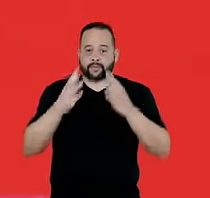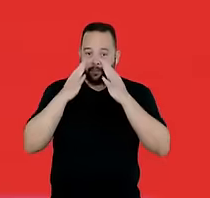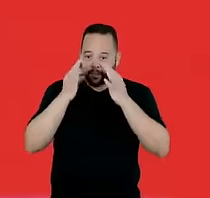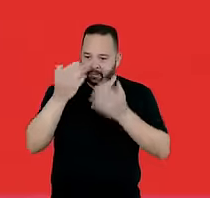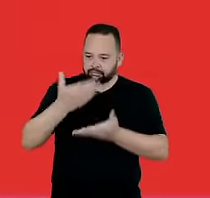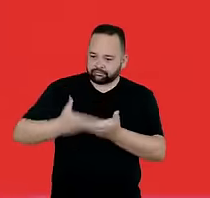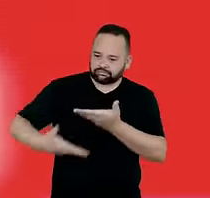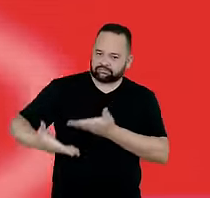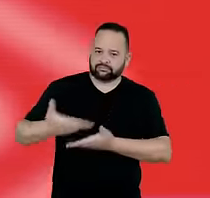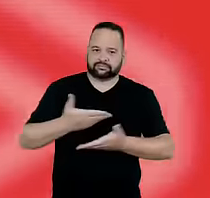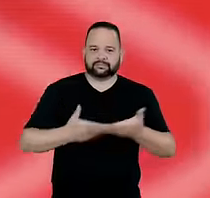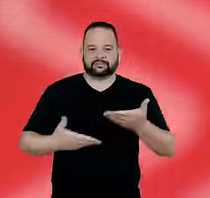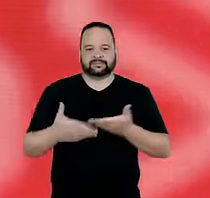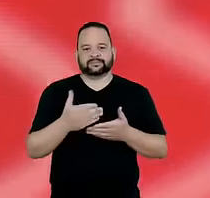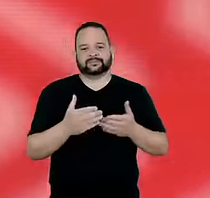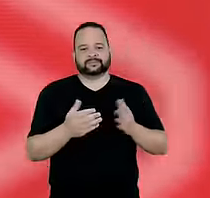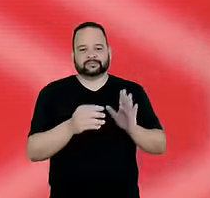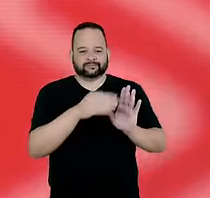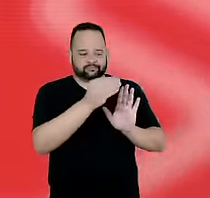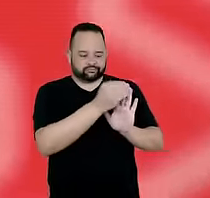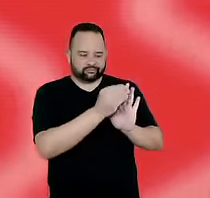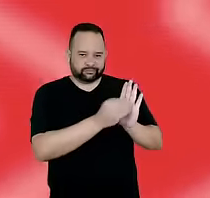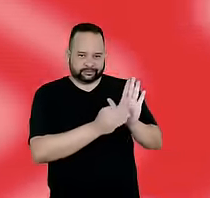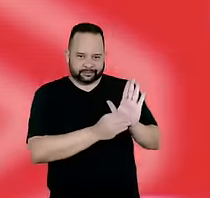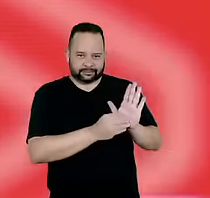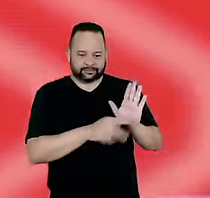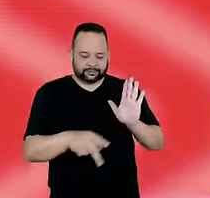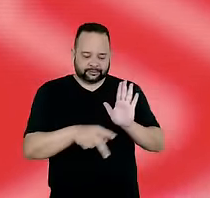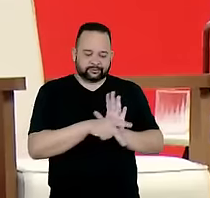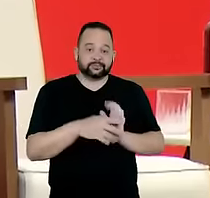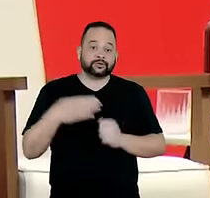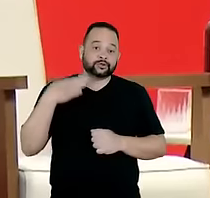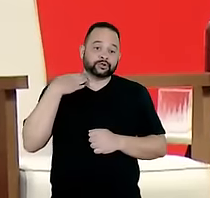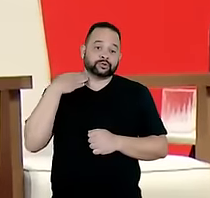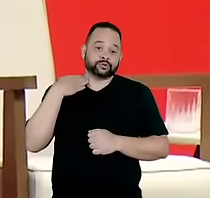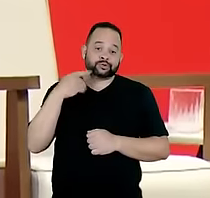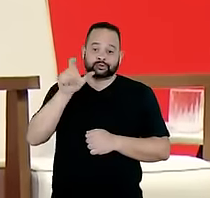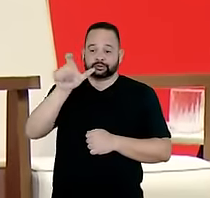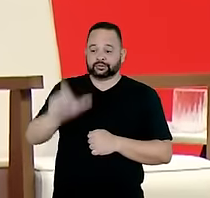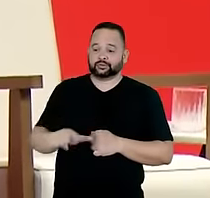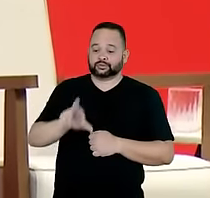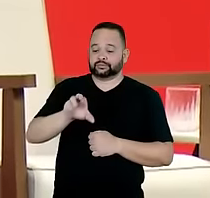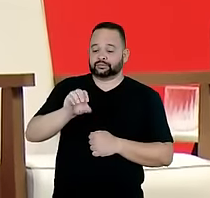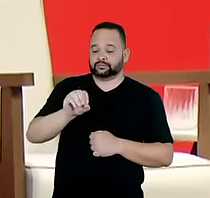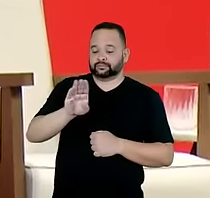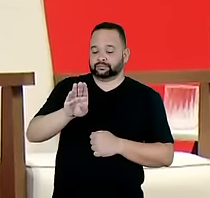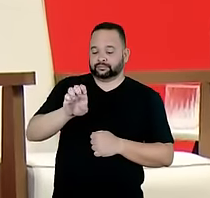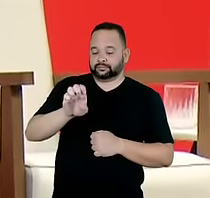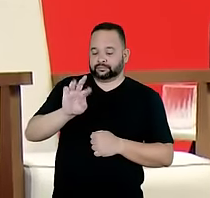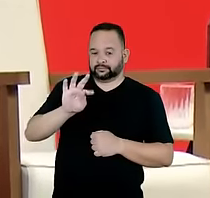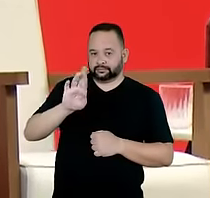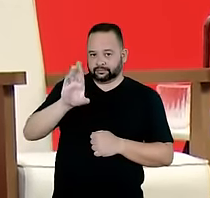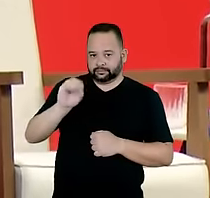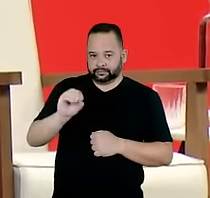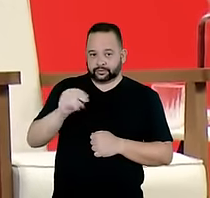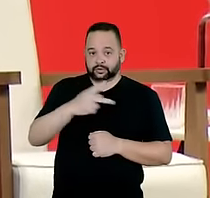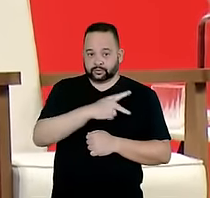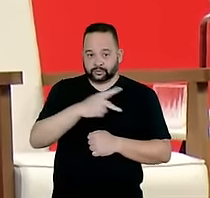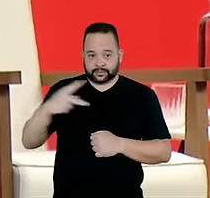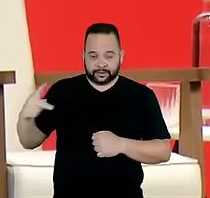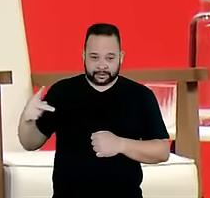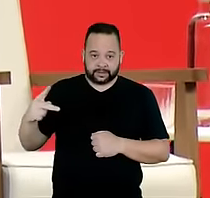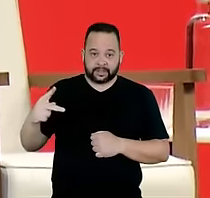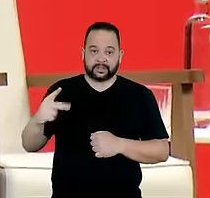às agendas do Bradesco Roberto Campos Presidente do Banco Central o João Pedro da cvm o Marcos Pinto